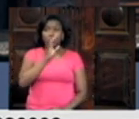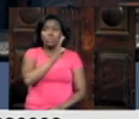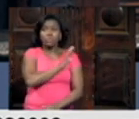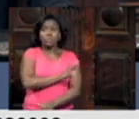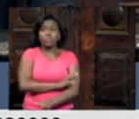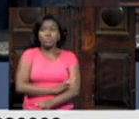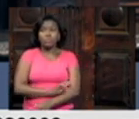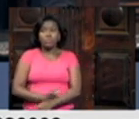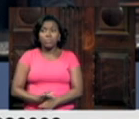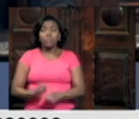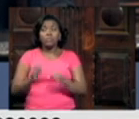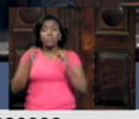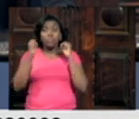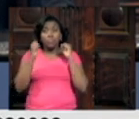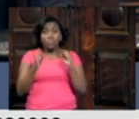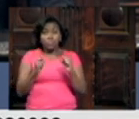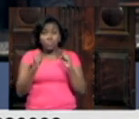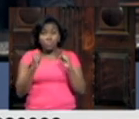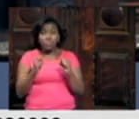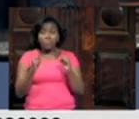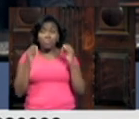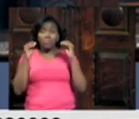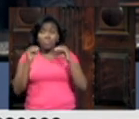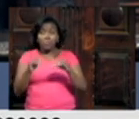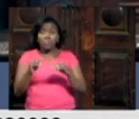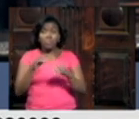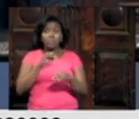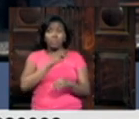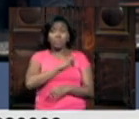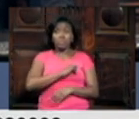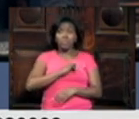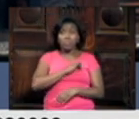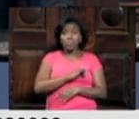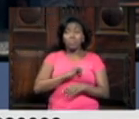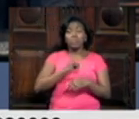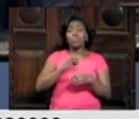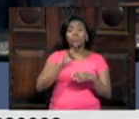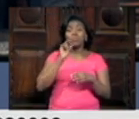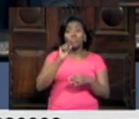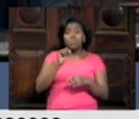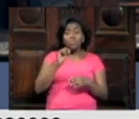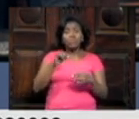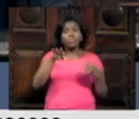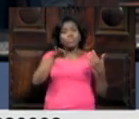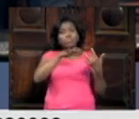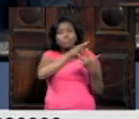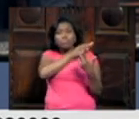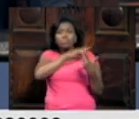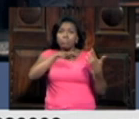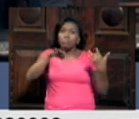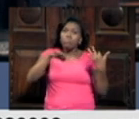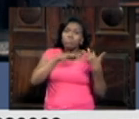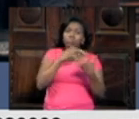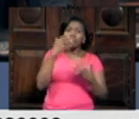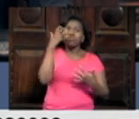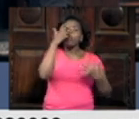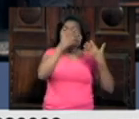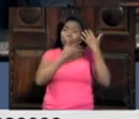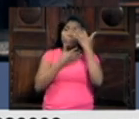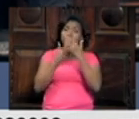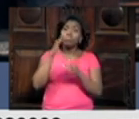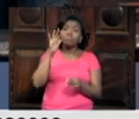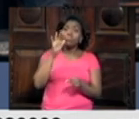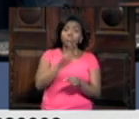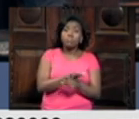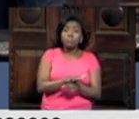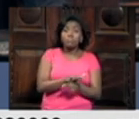Itaboraí a Orquestra Sinfônica das escolas municipais, para que a gente venha tirar as nossas crianças e os nossos jovens da